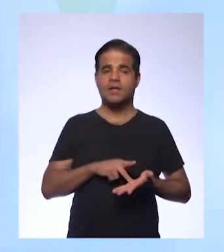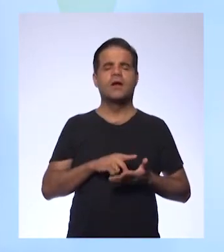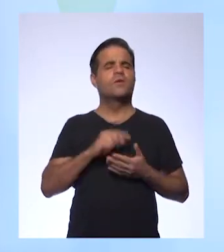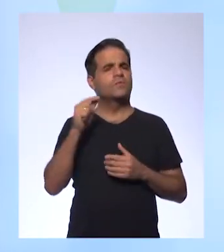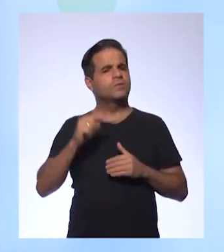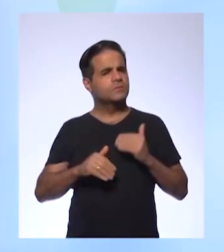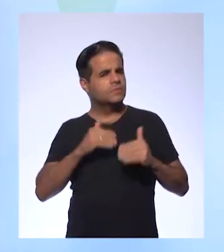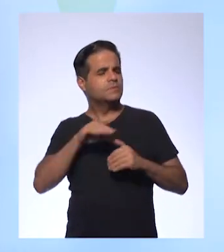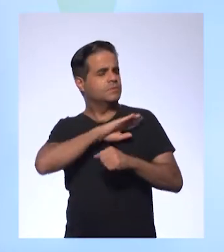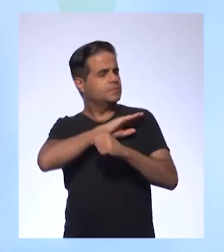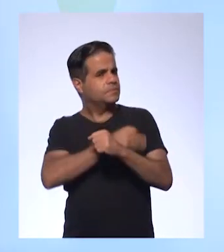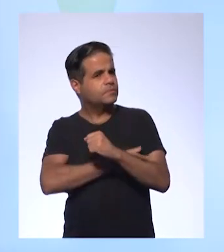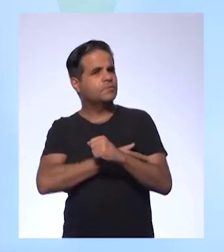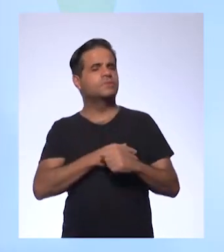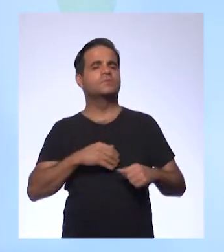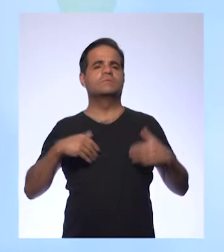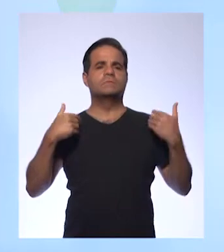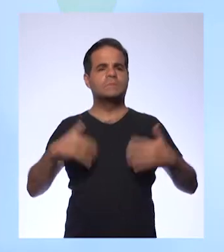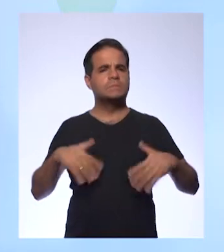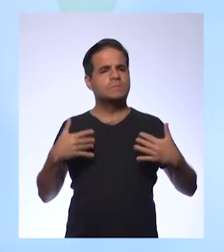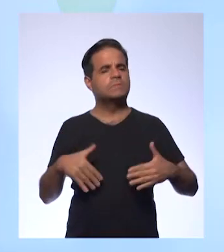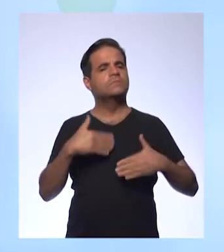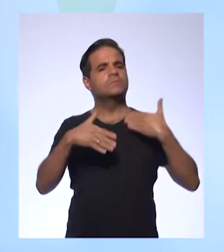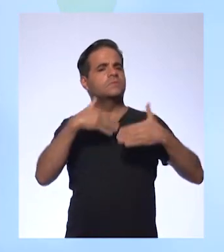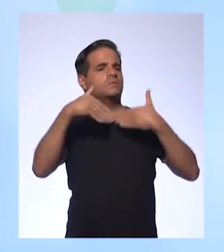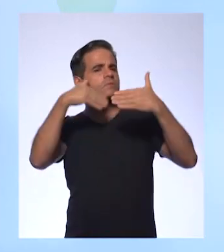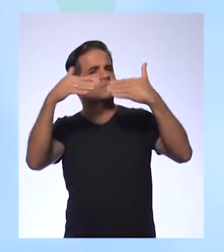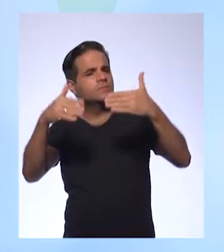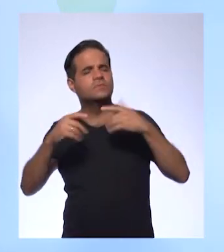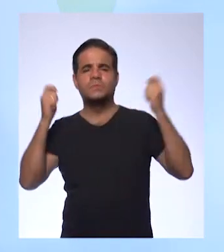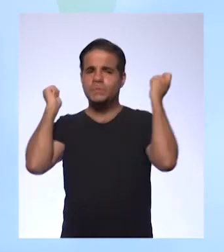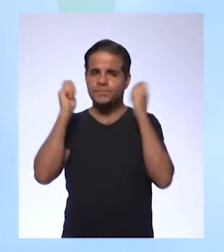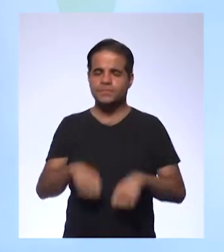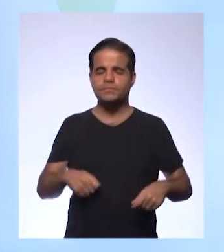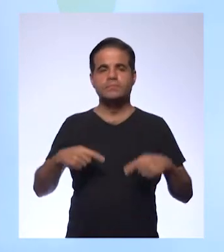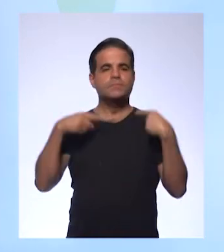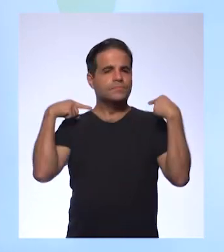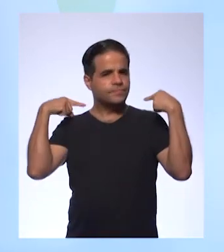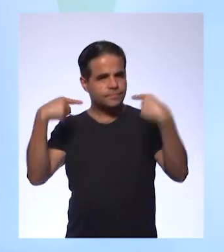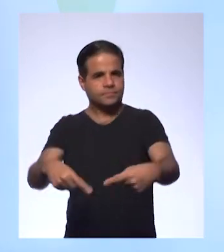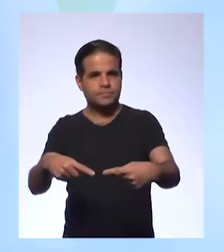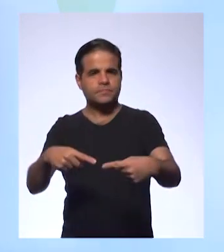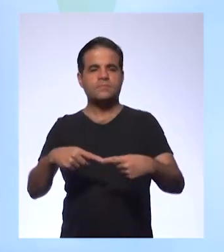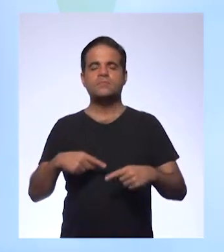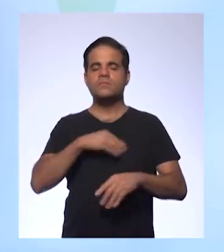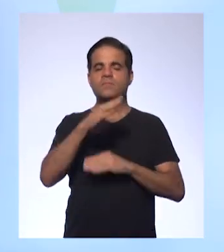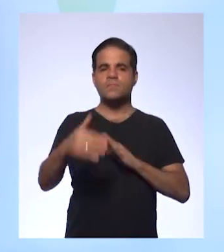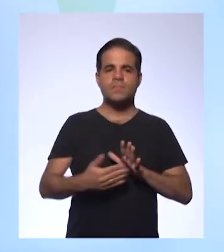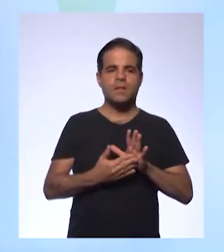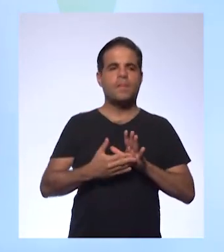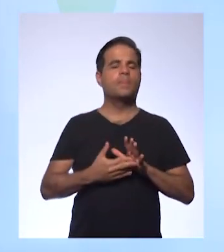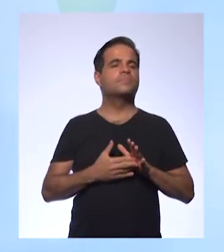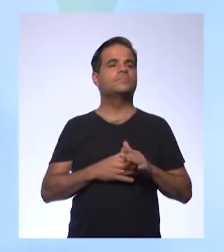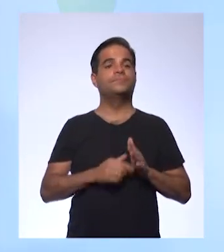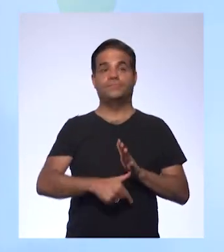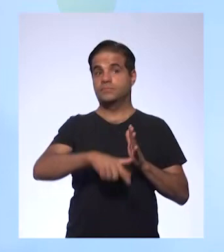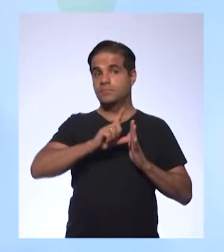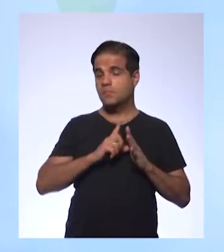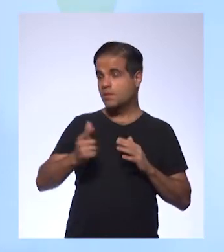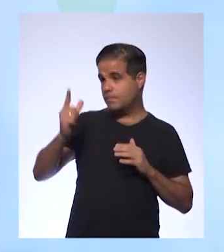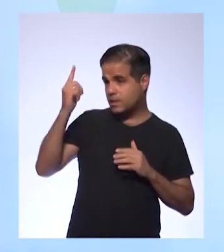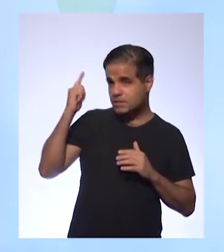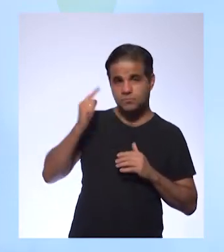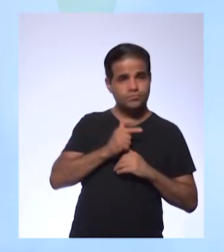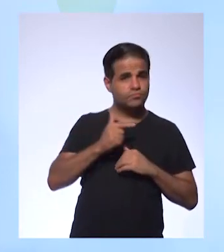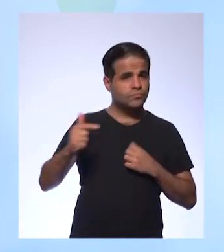aquela potencialidade, quando a gente desenvolve aquela competência desafio, aquela competência que antes nós não tínhamos,